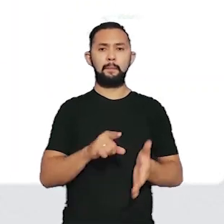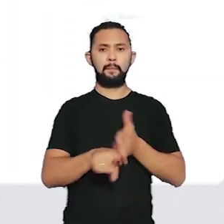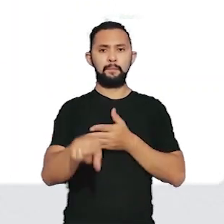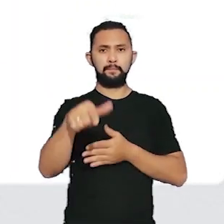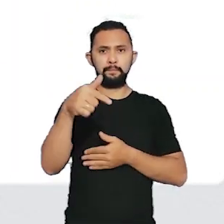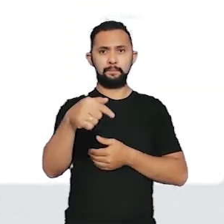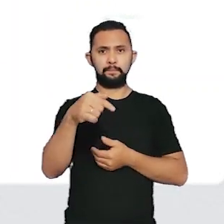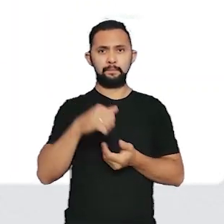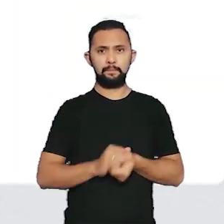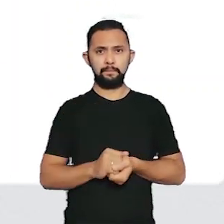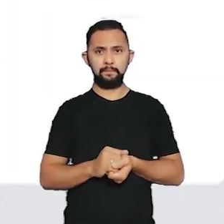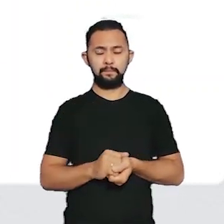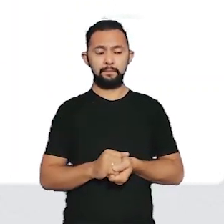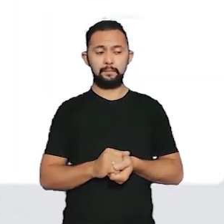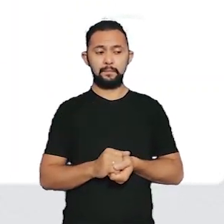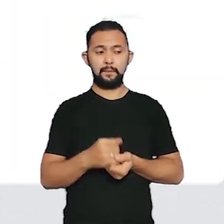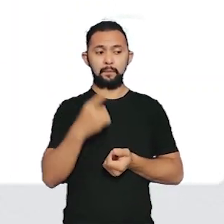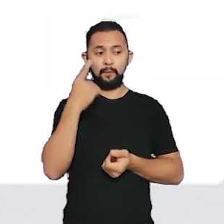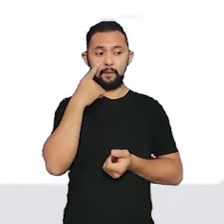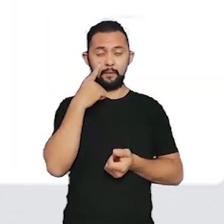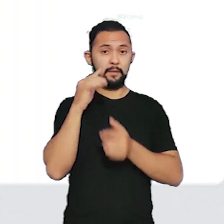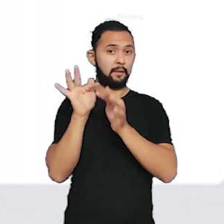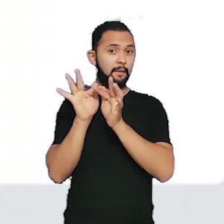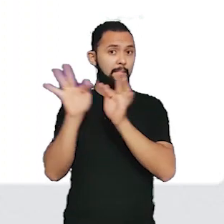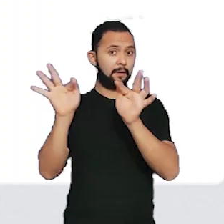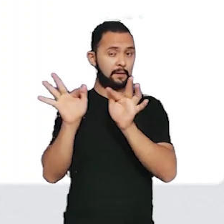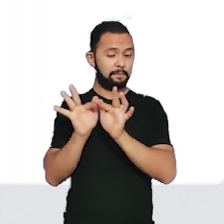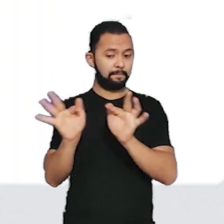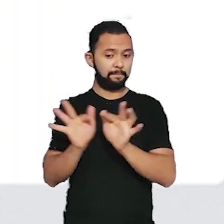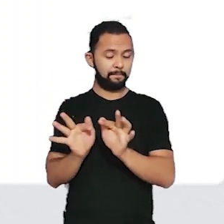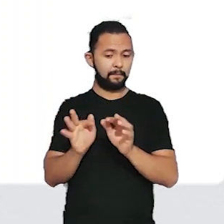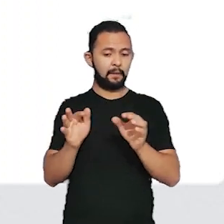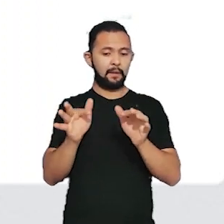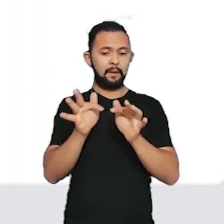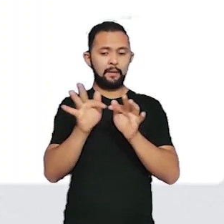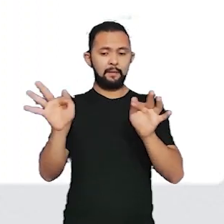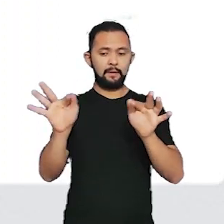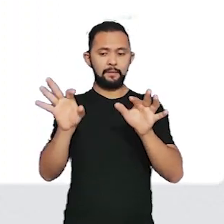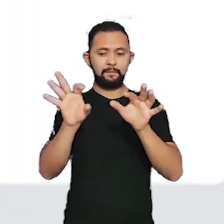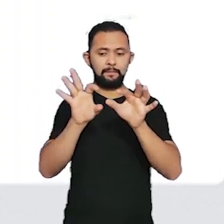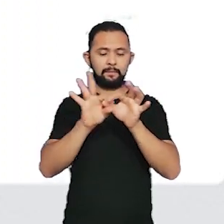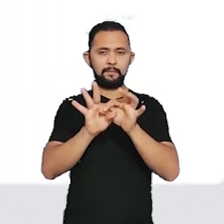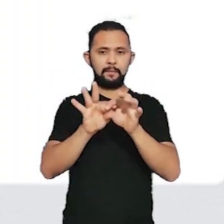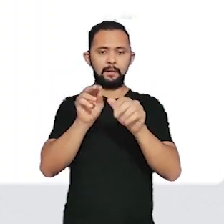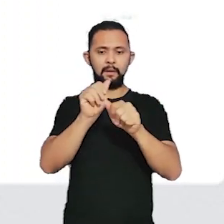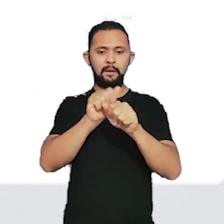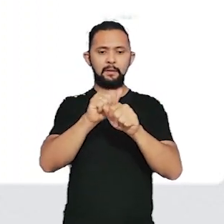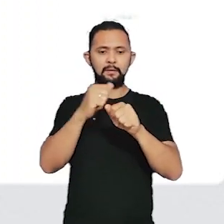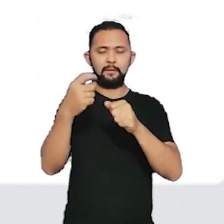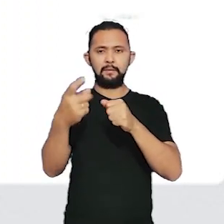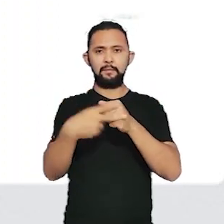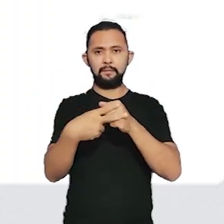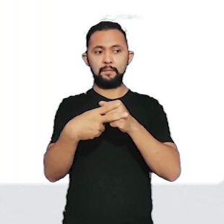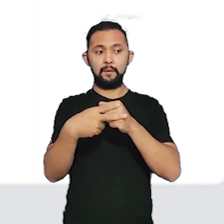questão. Considere as orações subordinadas adverbiais nos versos seguintes. Ainda que eu falasse línguas, as